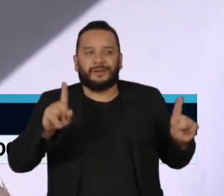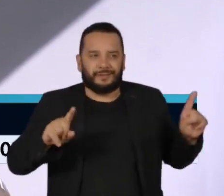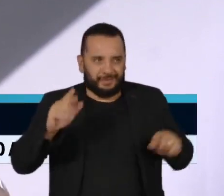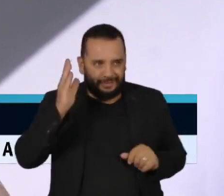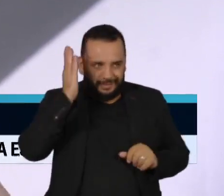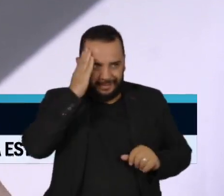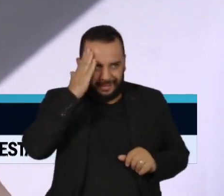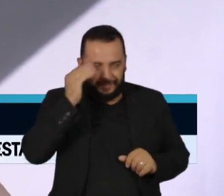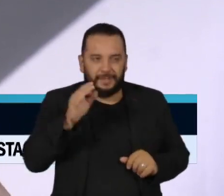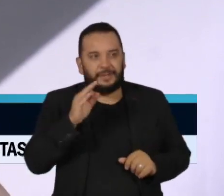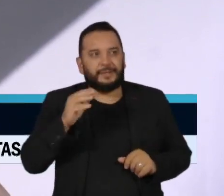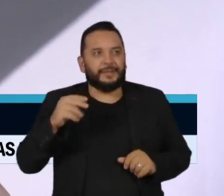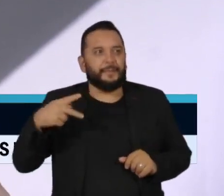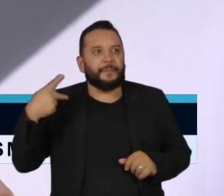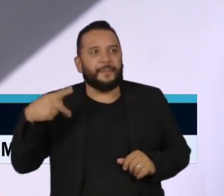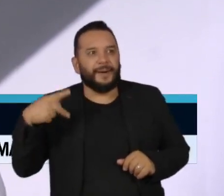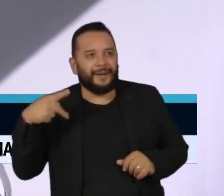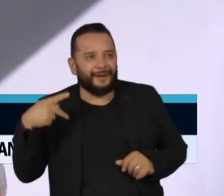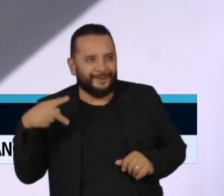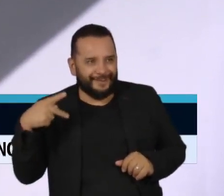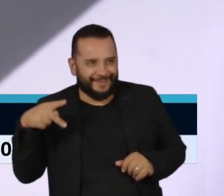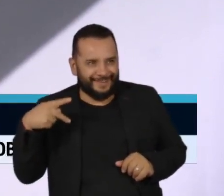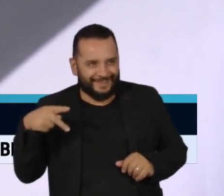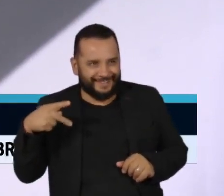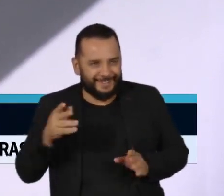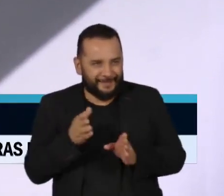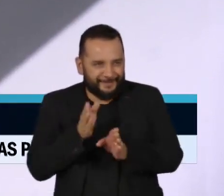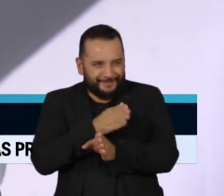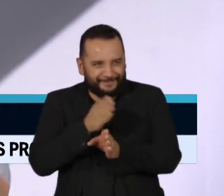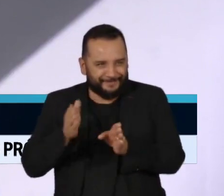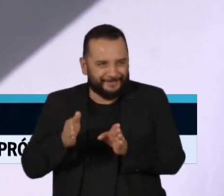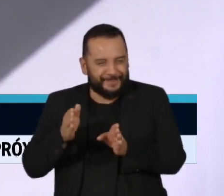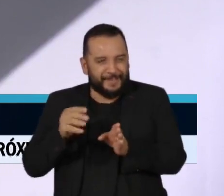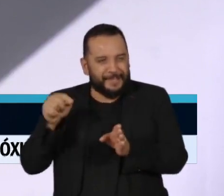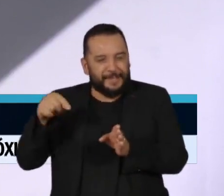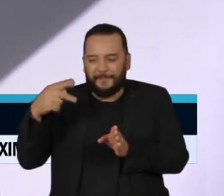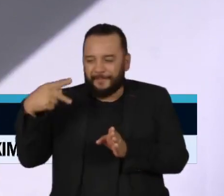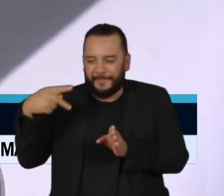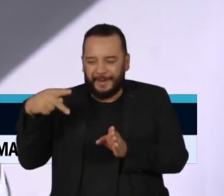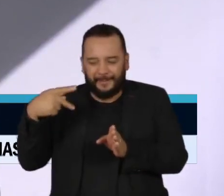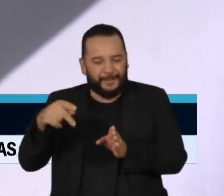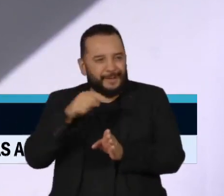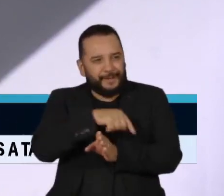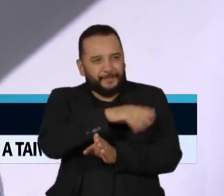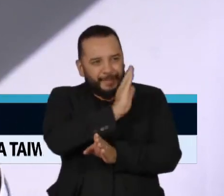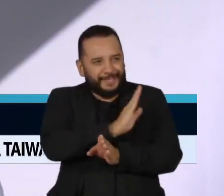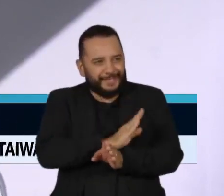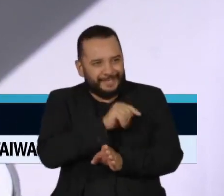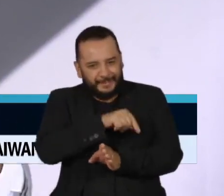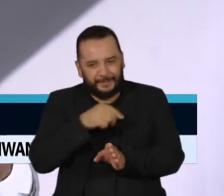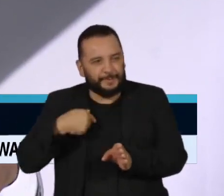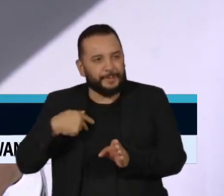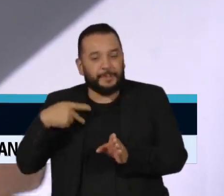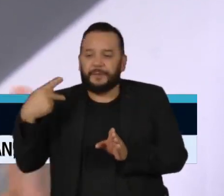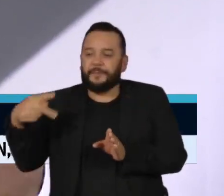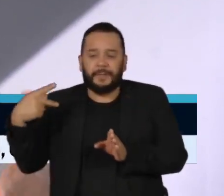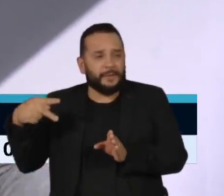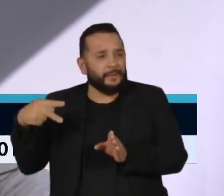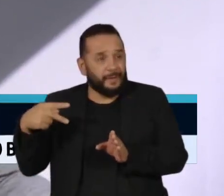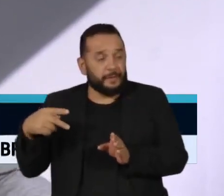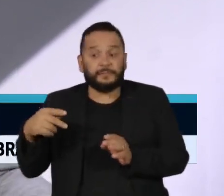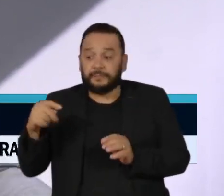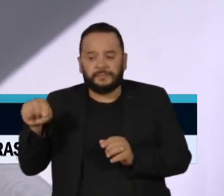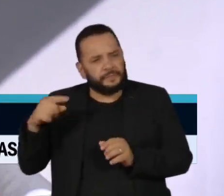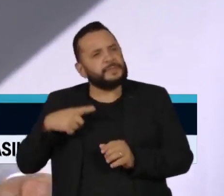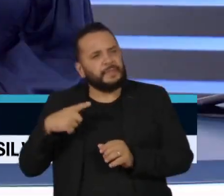do Paraguai, não é, no Paraná, no estado do Paraná, Paraguai e Brasil, a gente vai dar conta de quanto essas